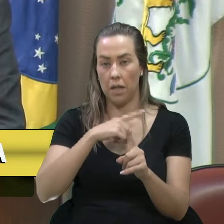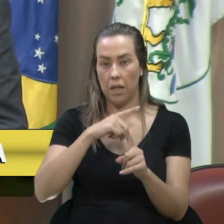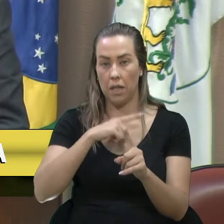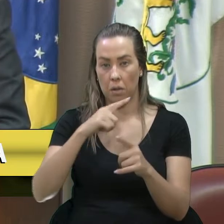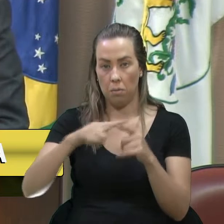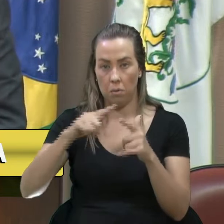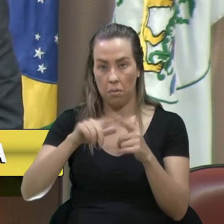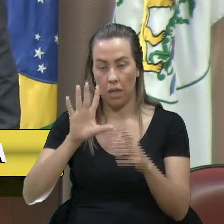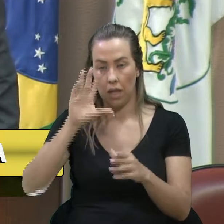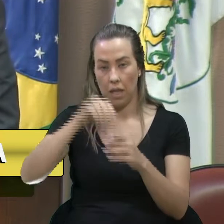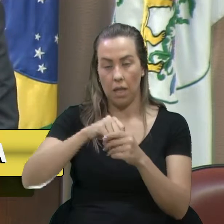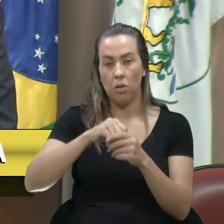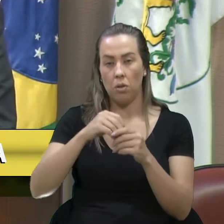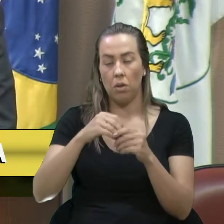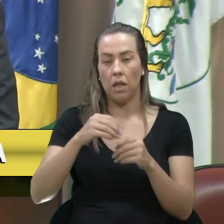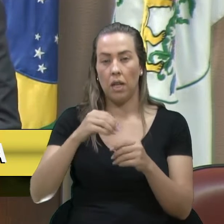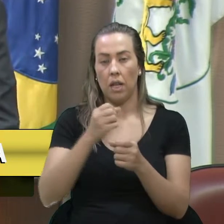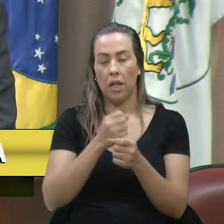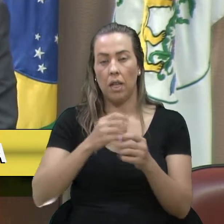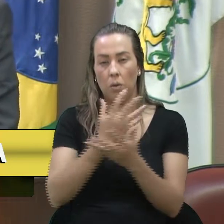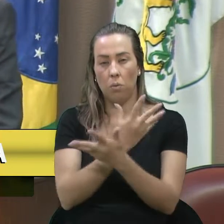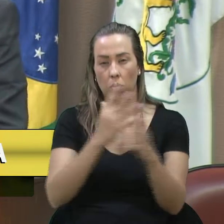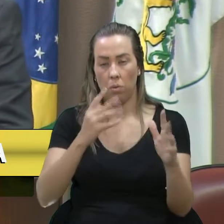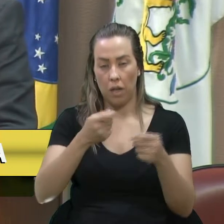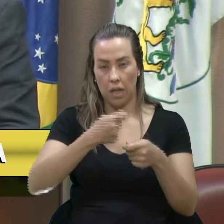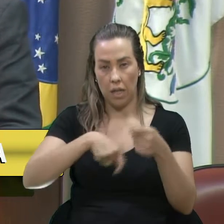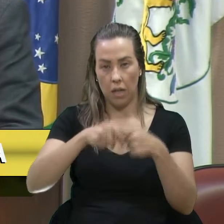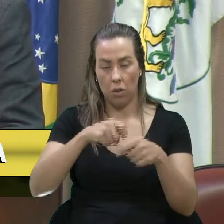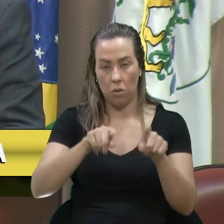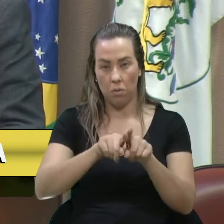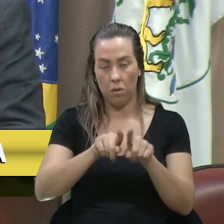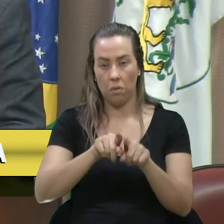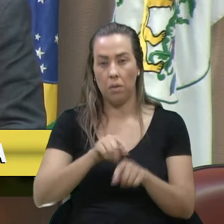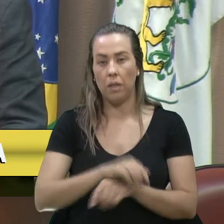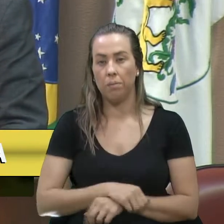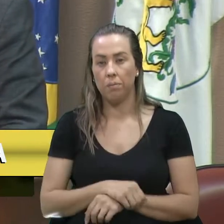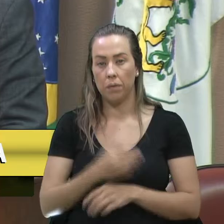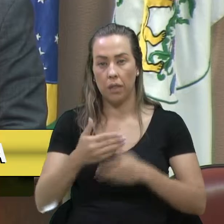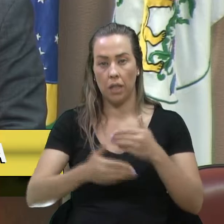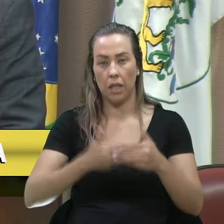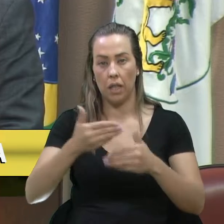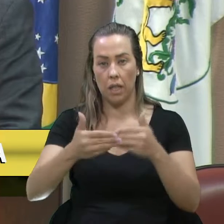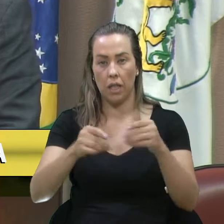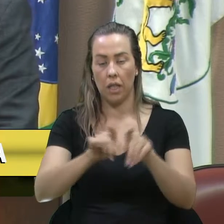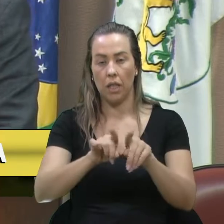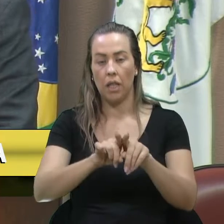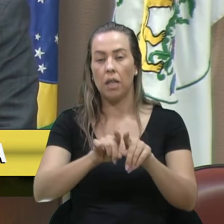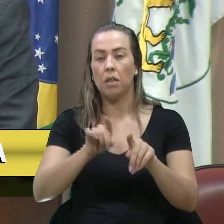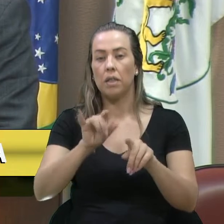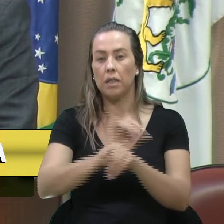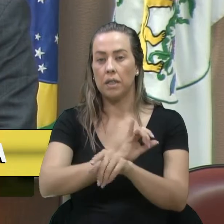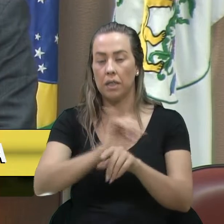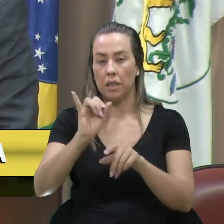problemas ambientais, sociais e também econômicos que decorreram do manejo inadequado